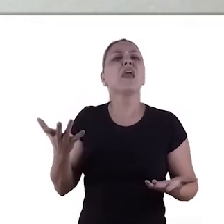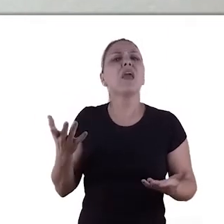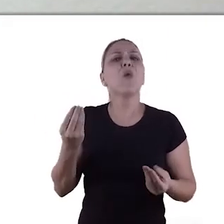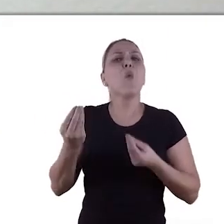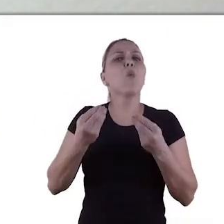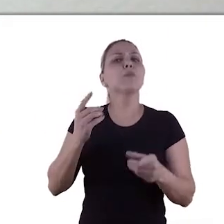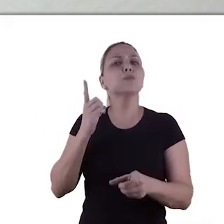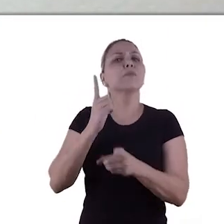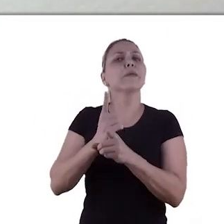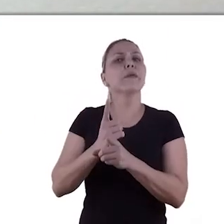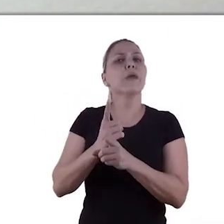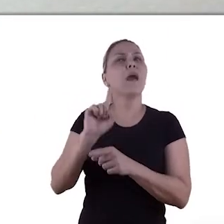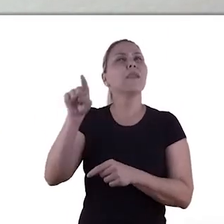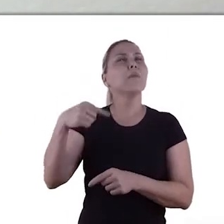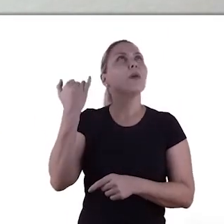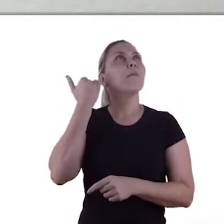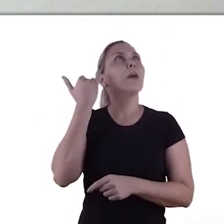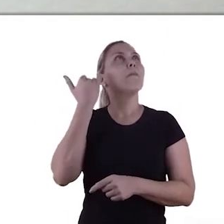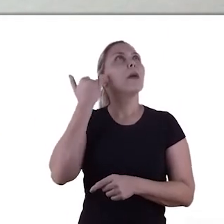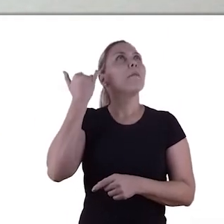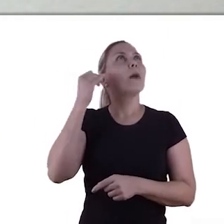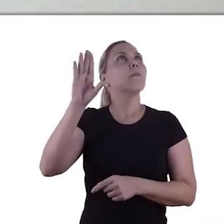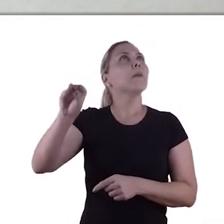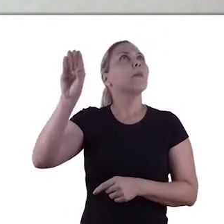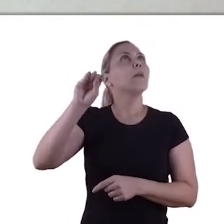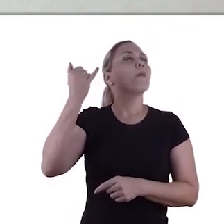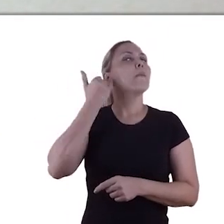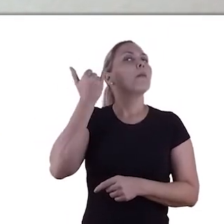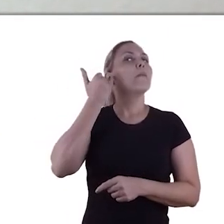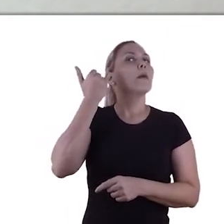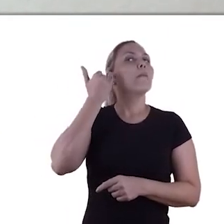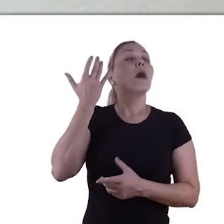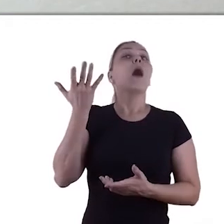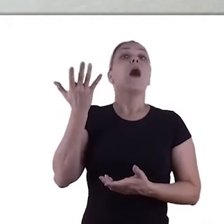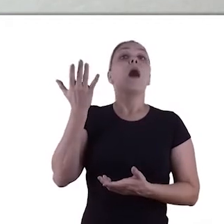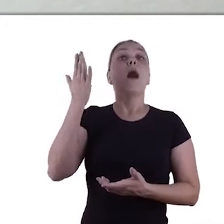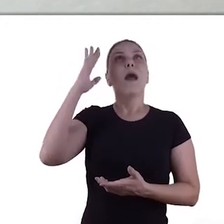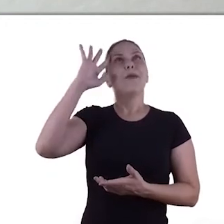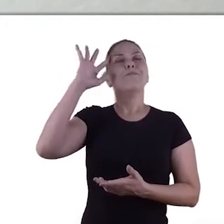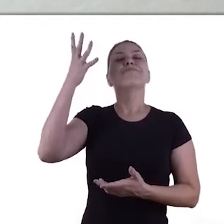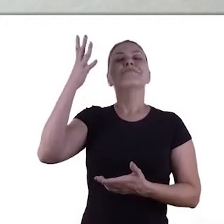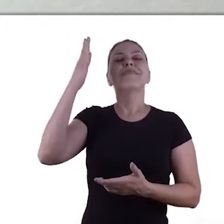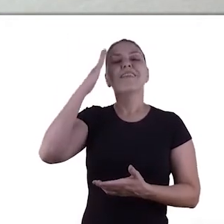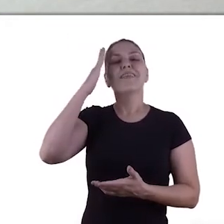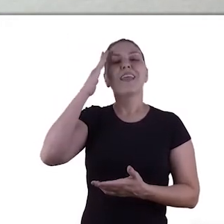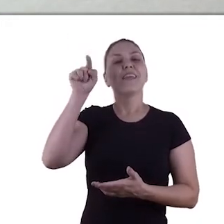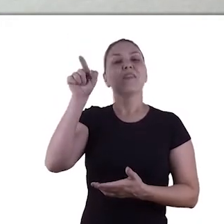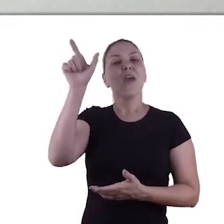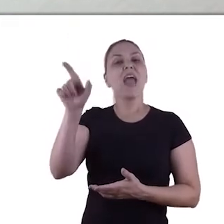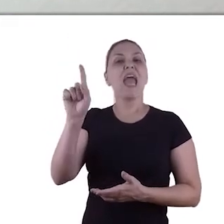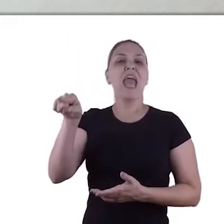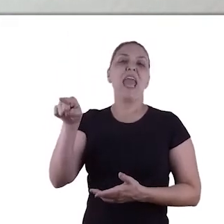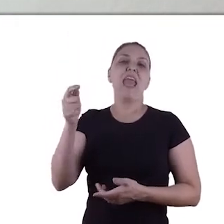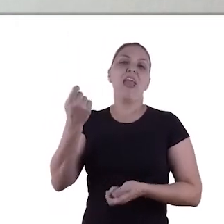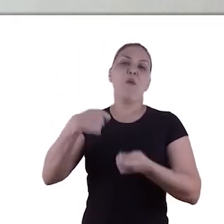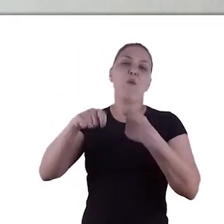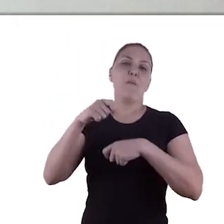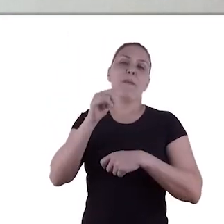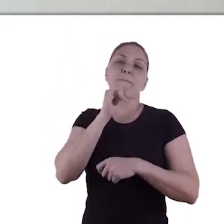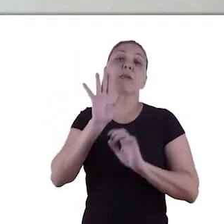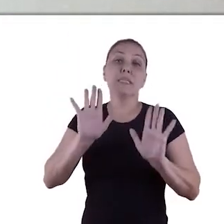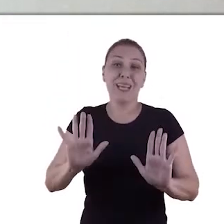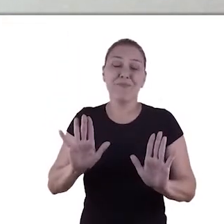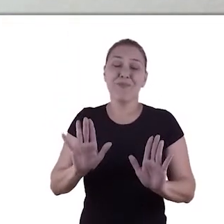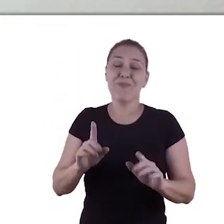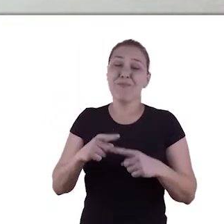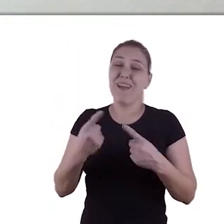economista no decorrer da fala dele. Ou às vezes eu deduzo que seja um economista. né? Então, é uma perda